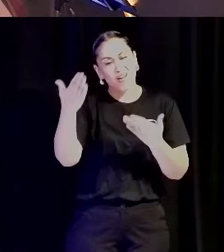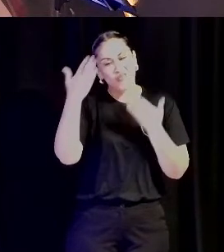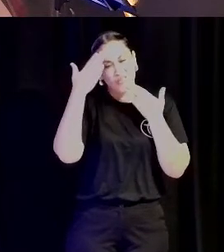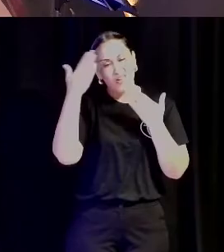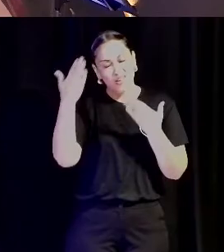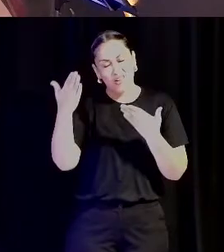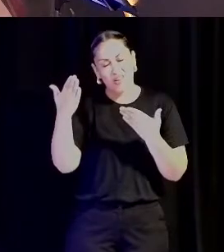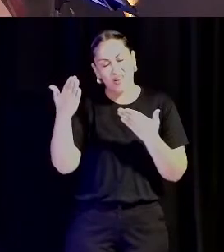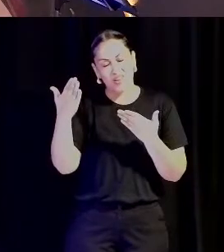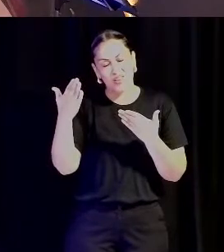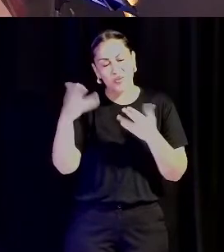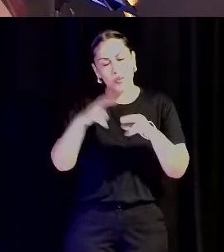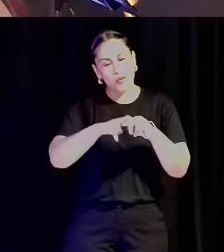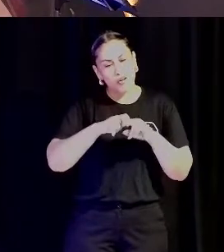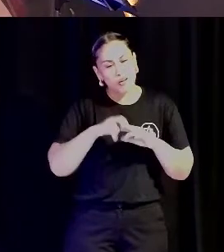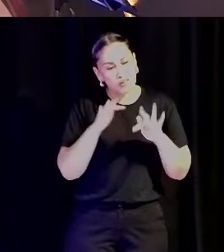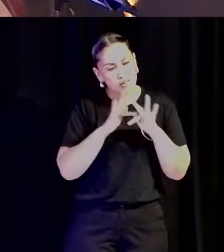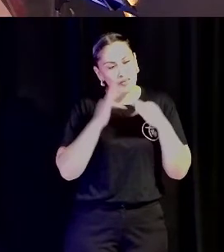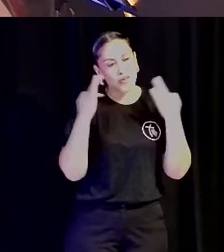Você é grato por sua família?